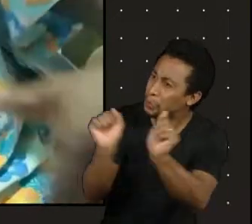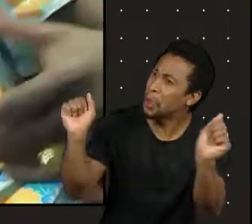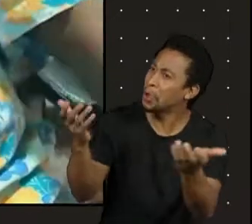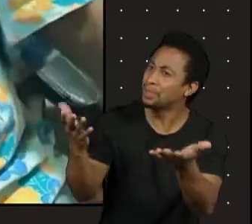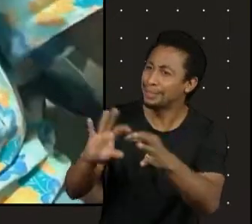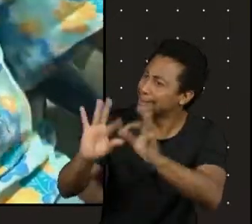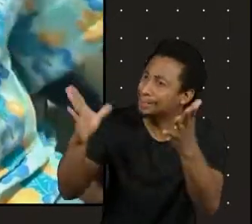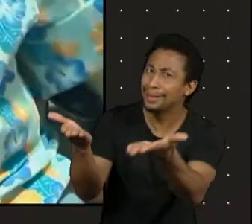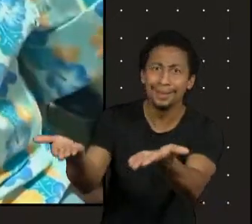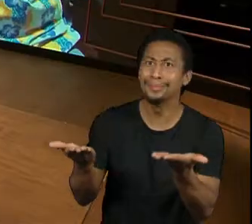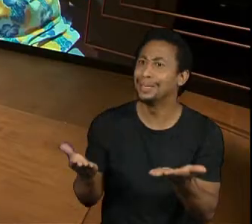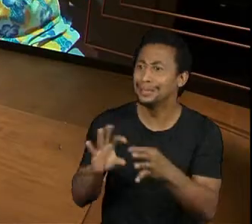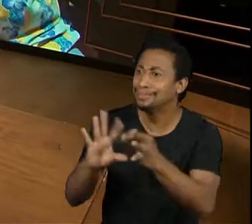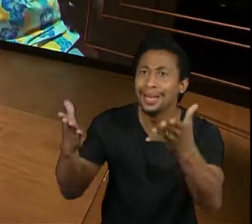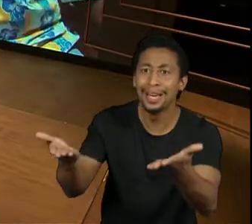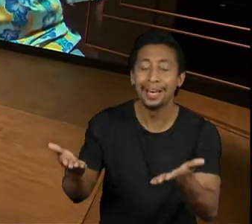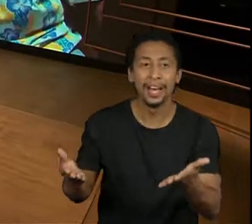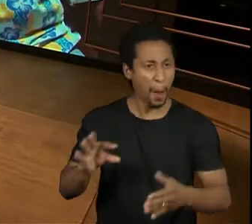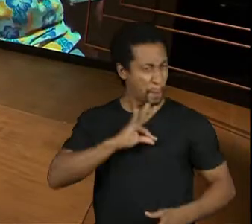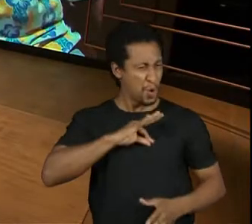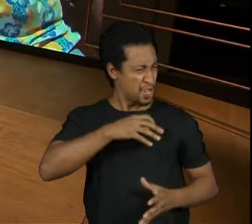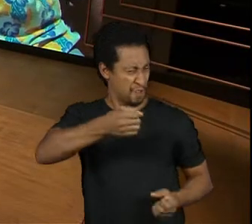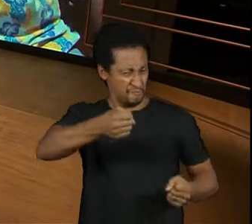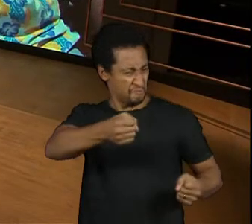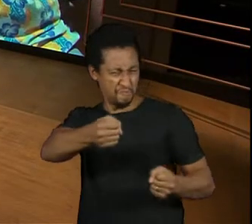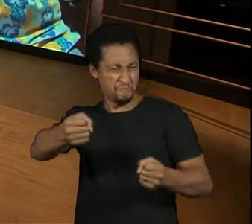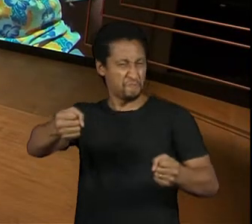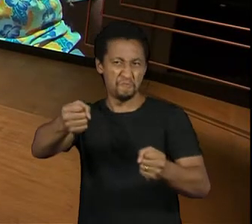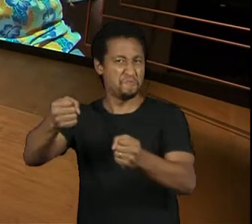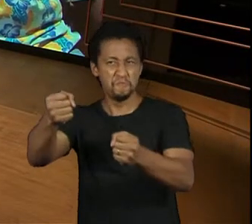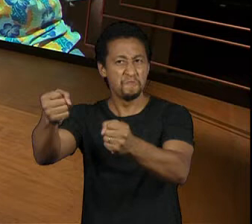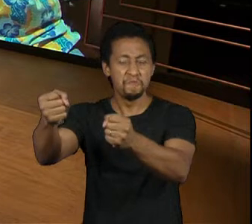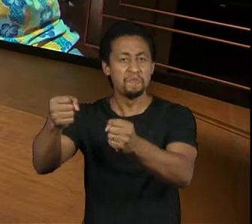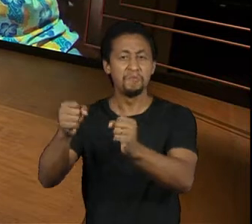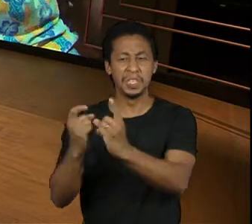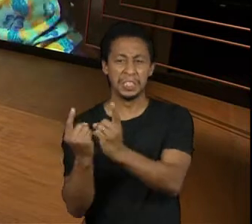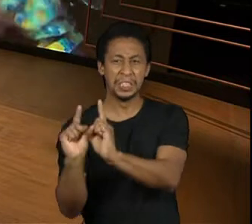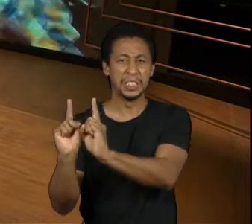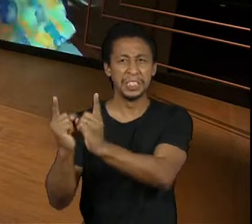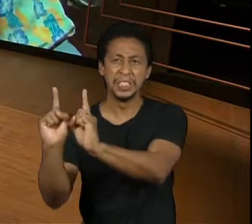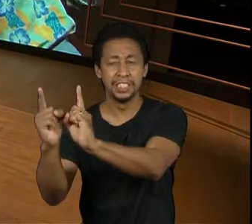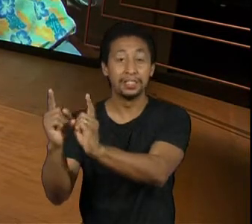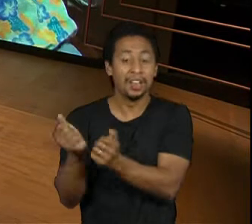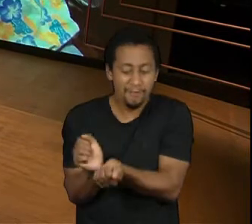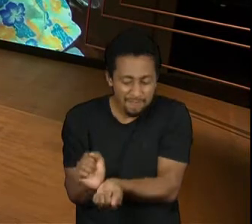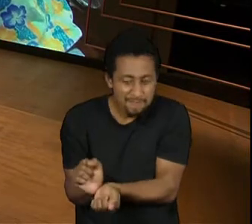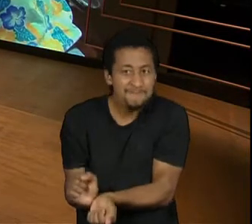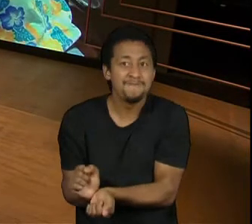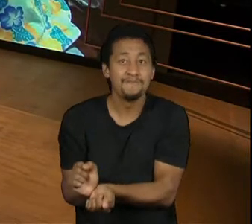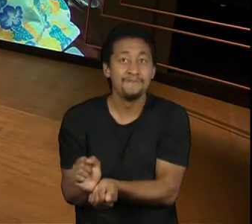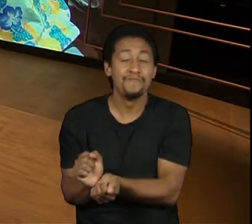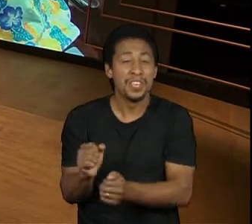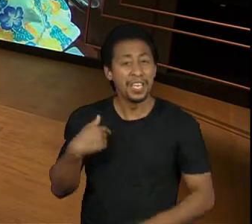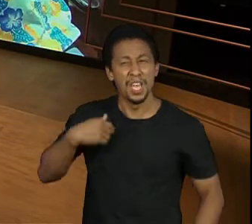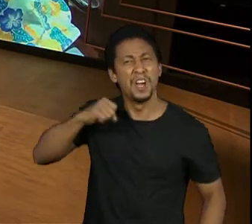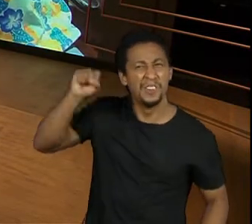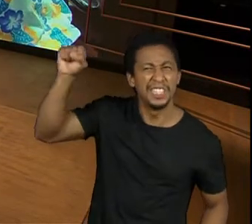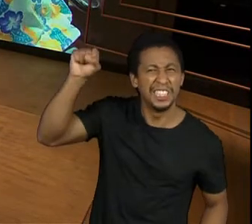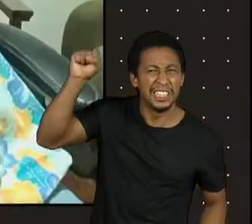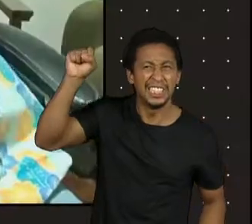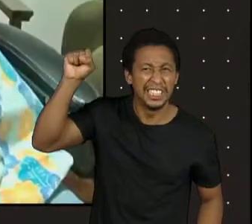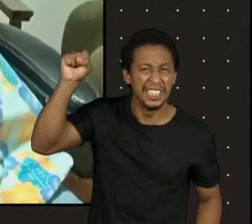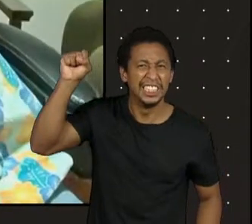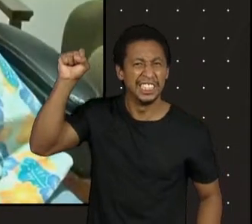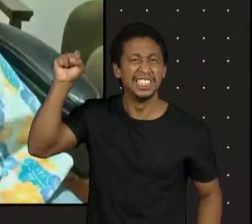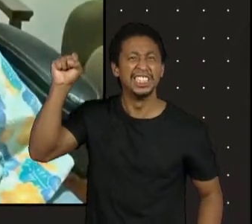seus covardes. E as pessoas me arrastando, os policiais me arrastando, e eu com um punho cerrado